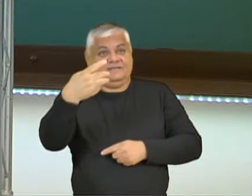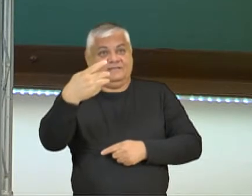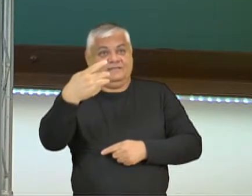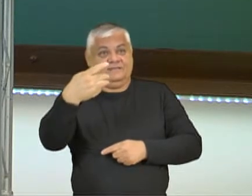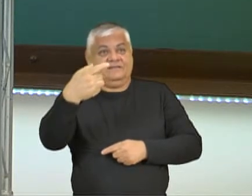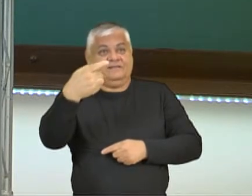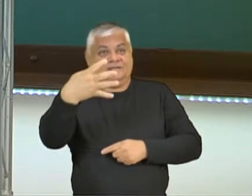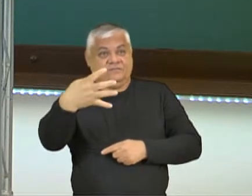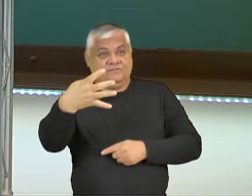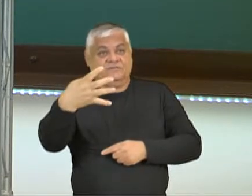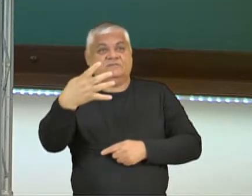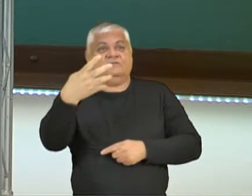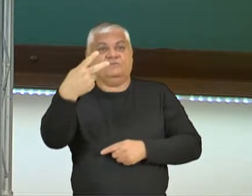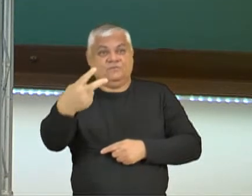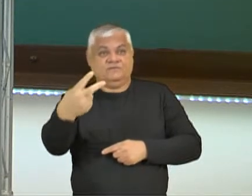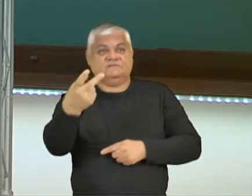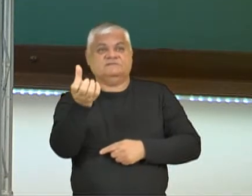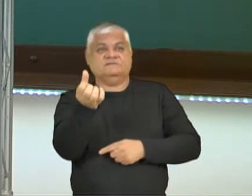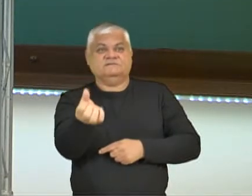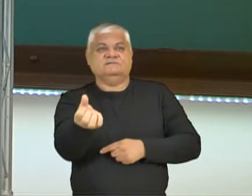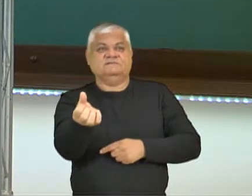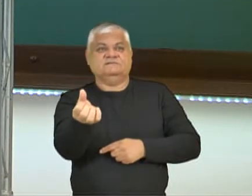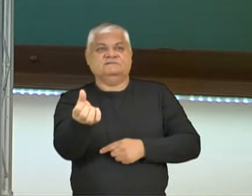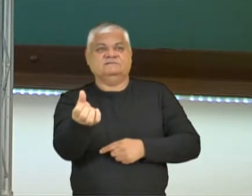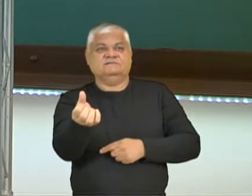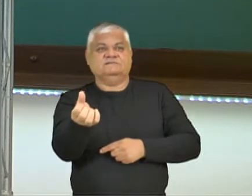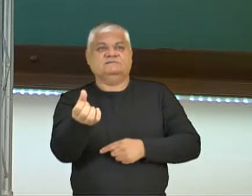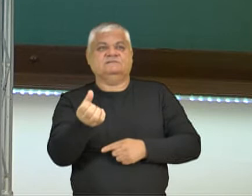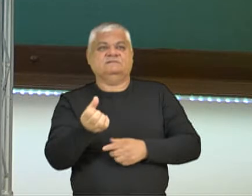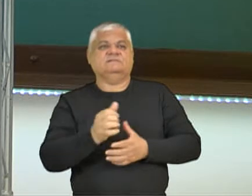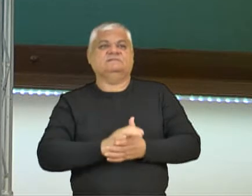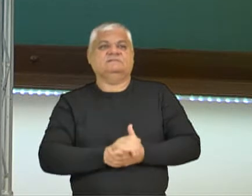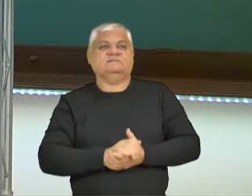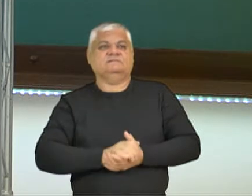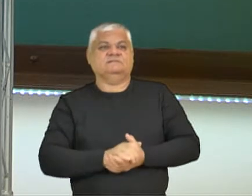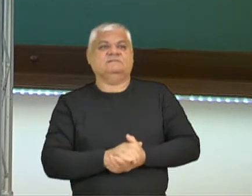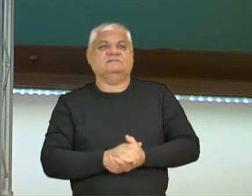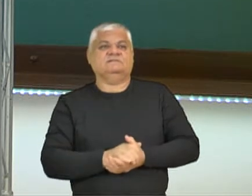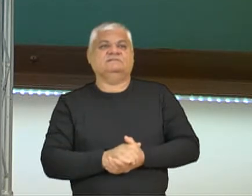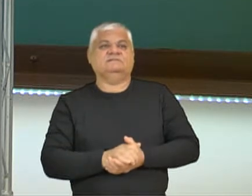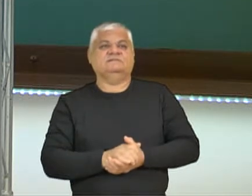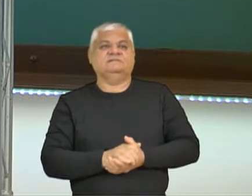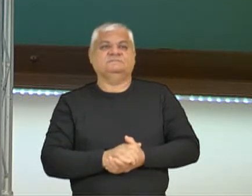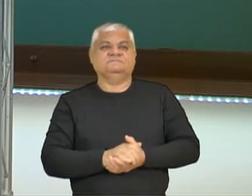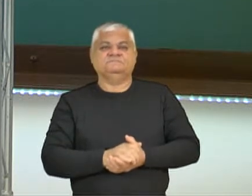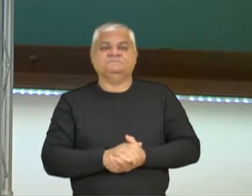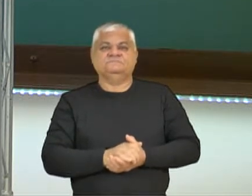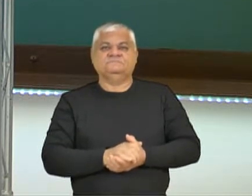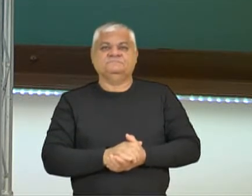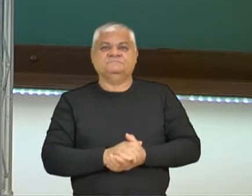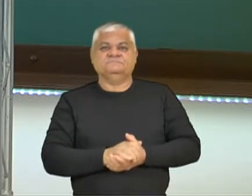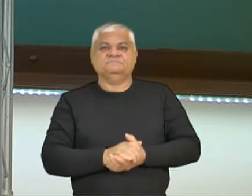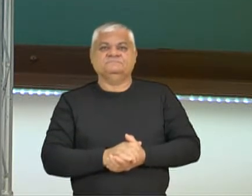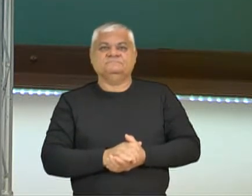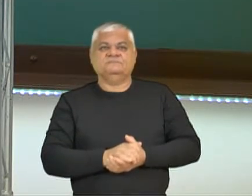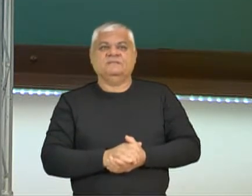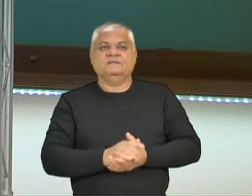18, 14, 2, 1 e 1. Nós temos